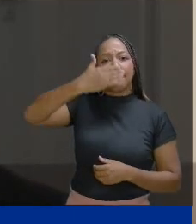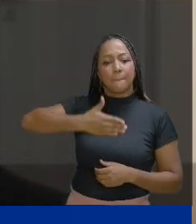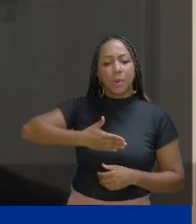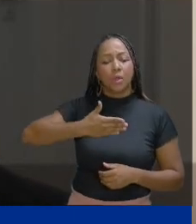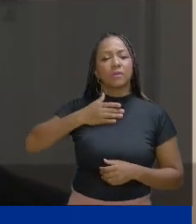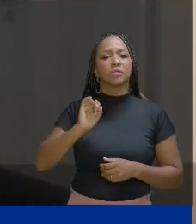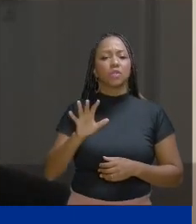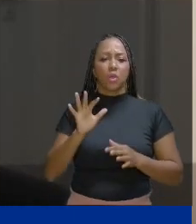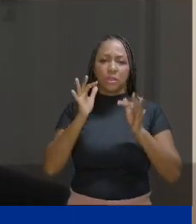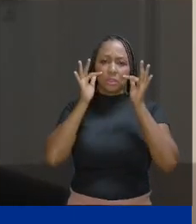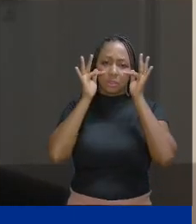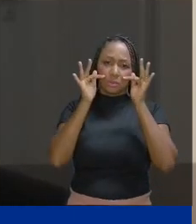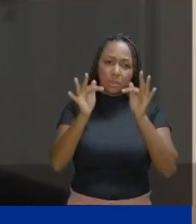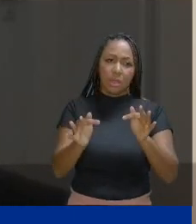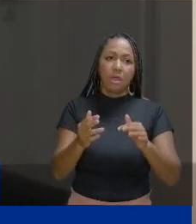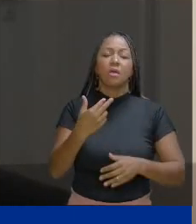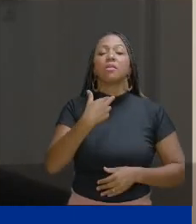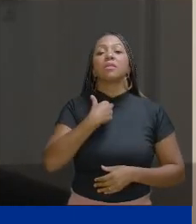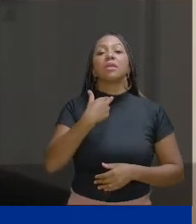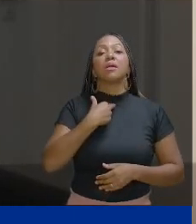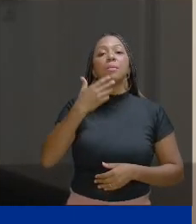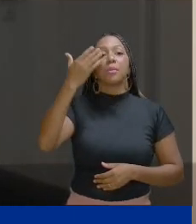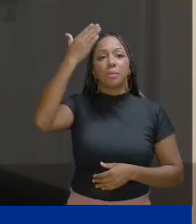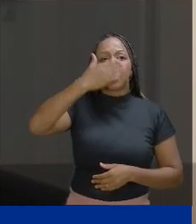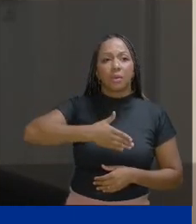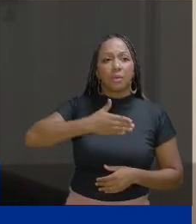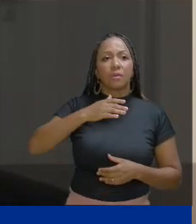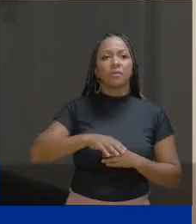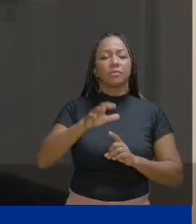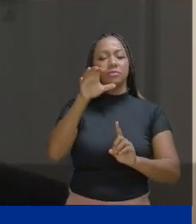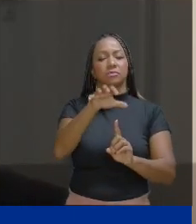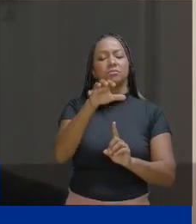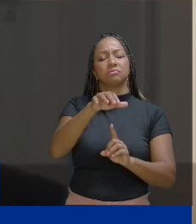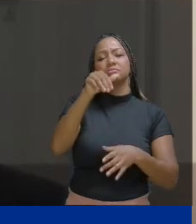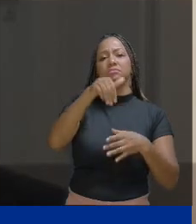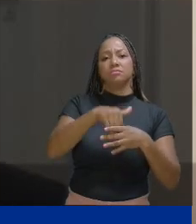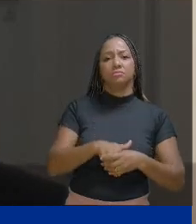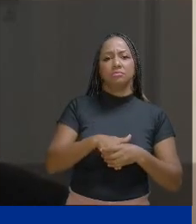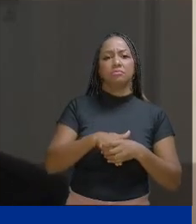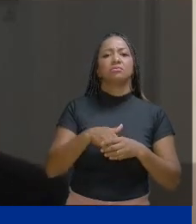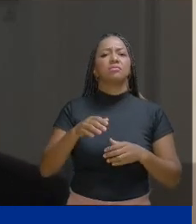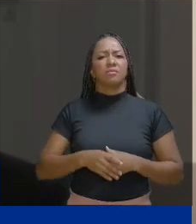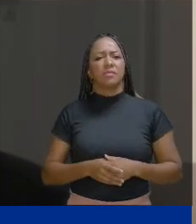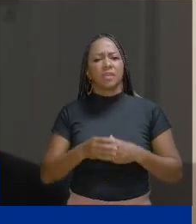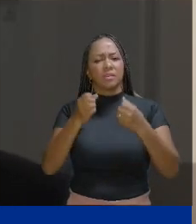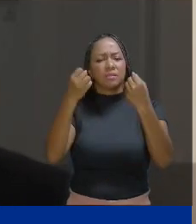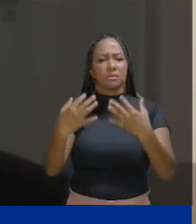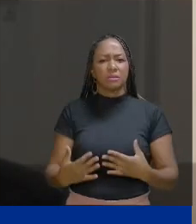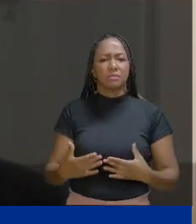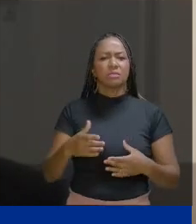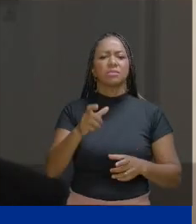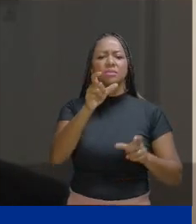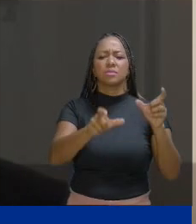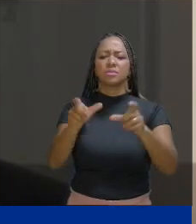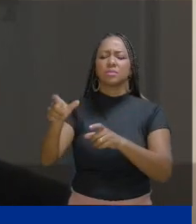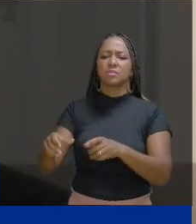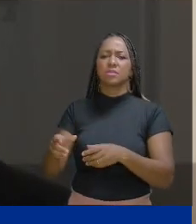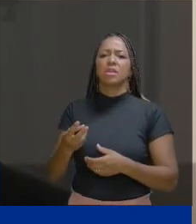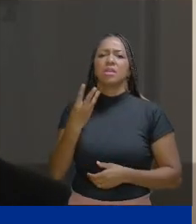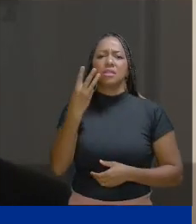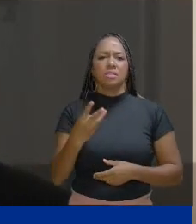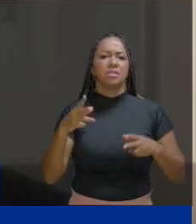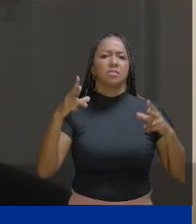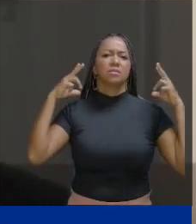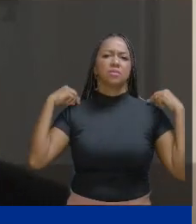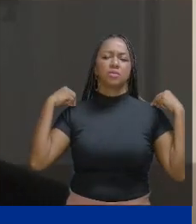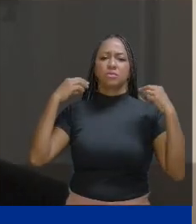só testemunhal, ela não pode ser prova da compra de votos. Então, ainda que se a gente partisse do pressuposto que são eleitores, e esses 3 motoristas